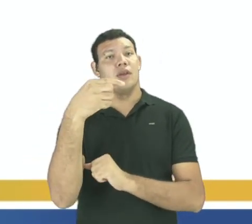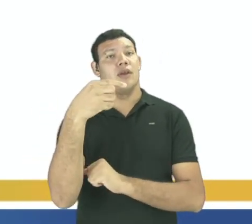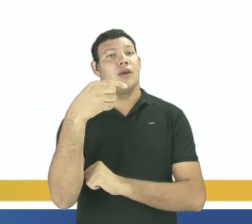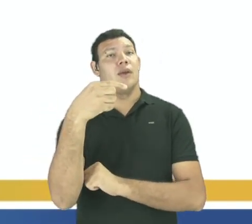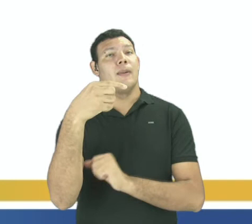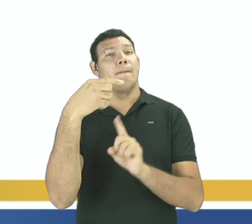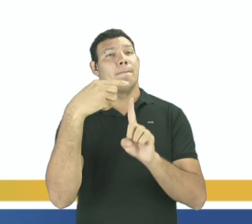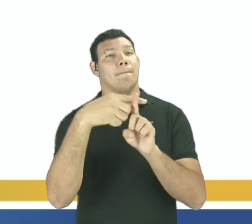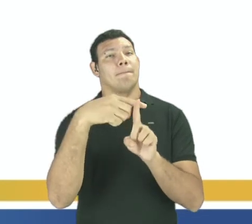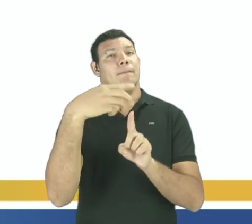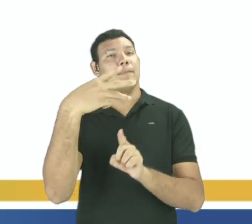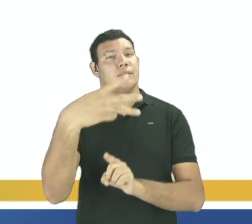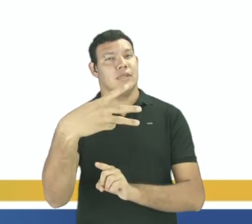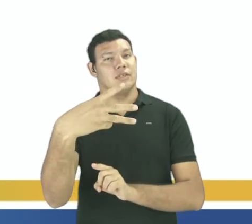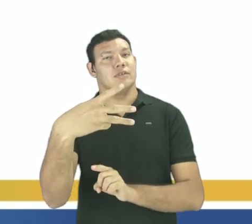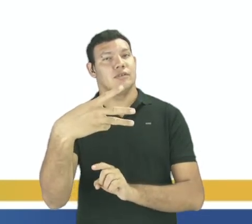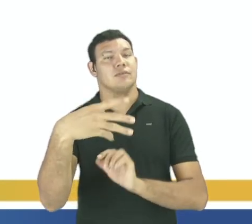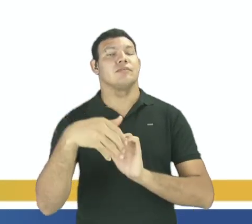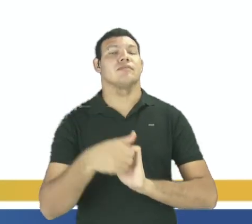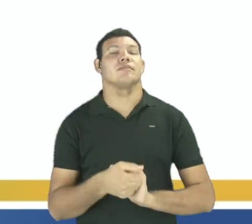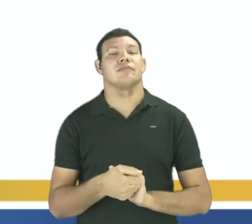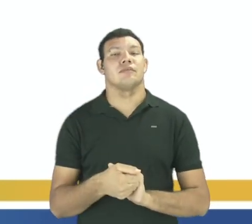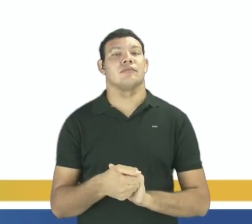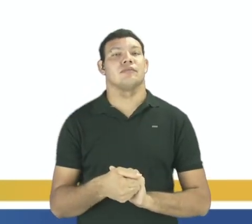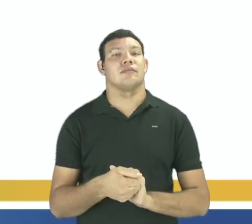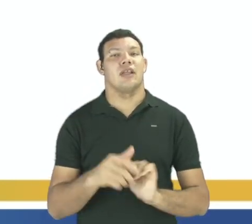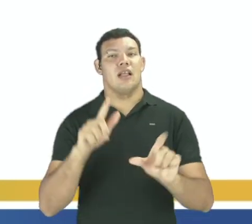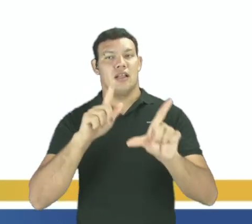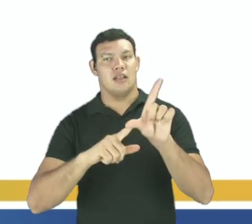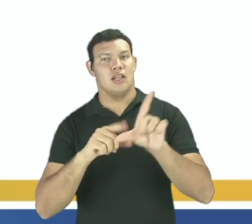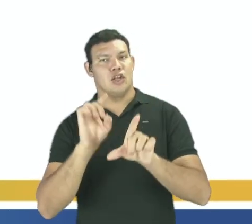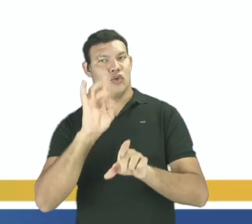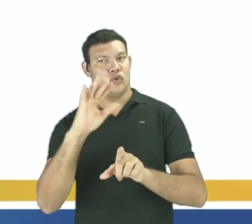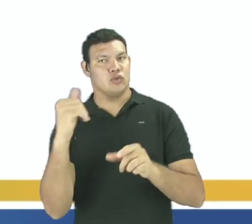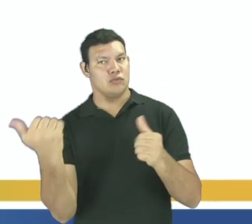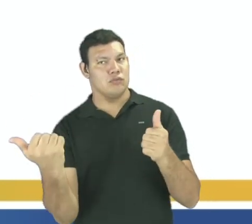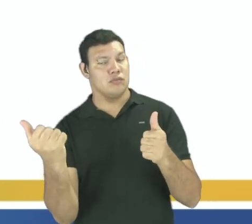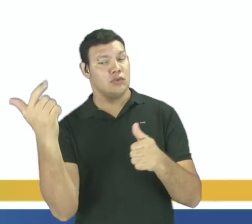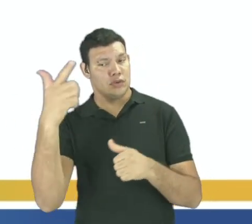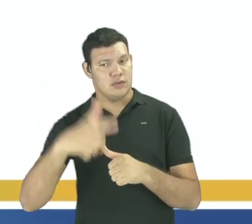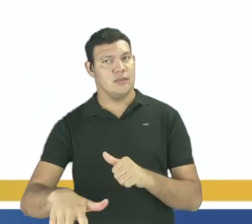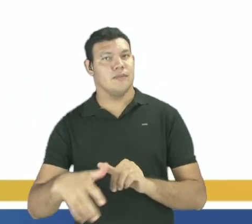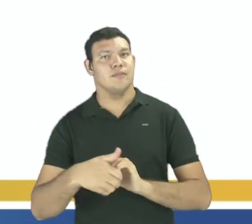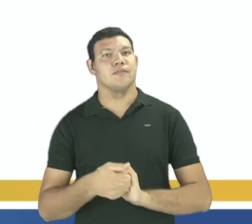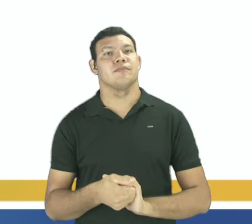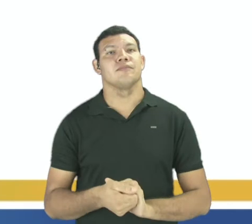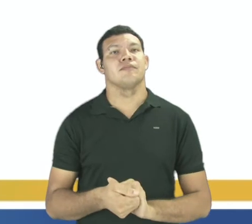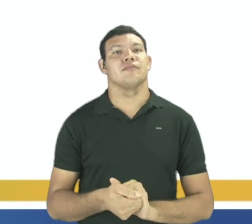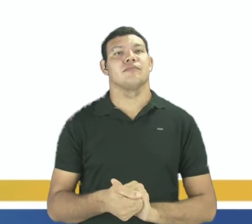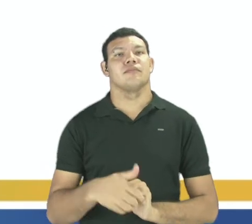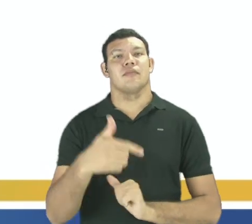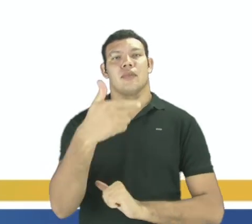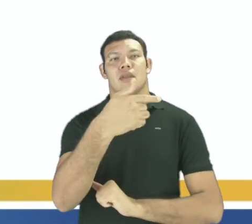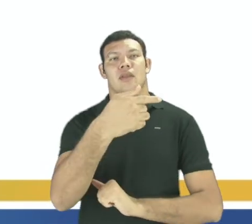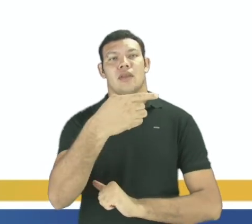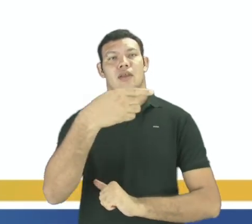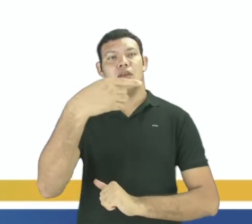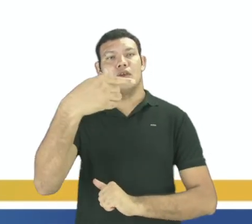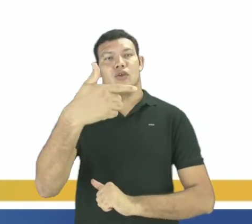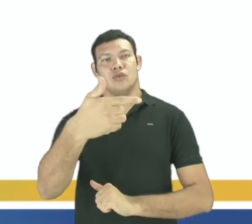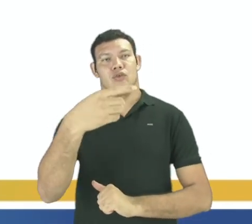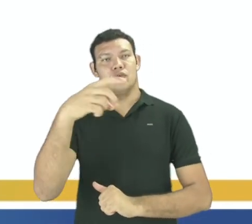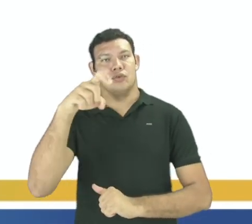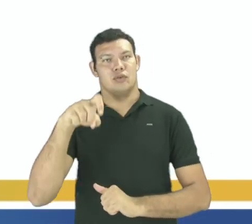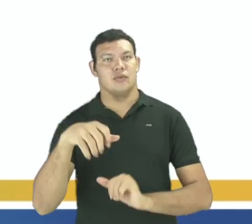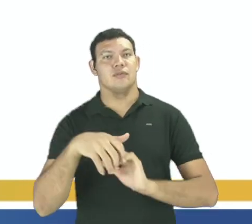aí a parte literal se repete somente, tá? 3x ao quadrado mais 0 é o próprio 3x